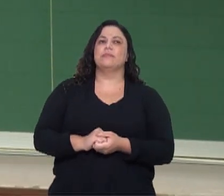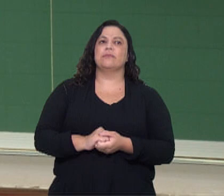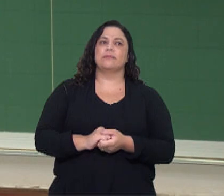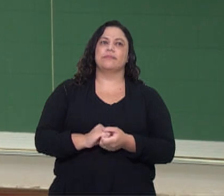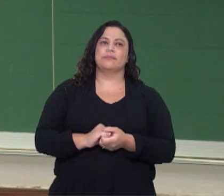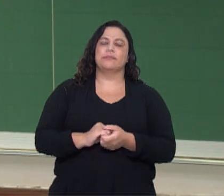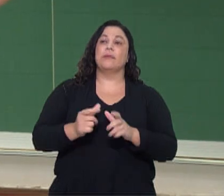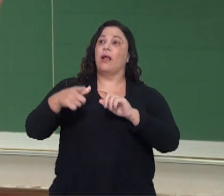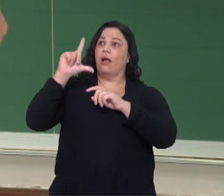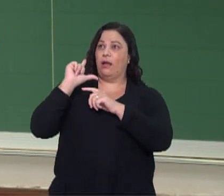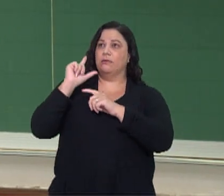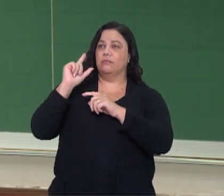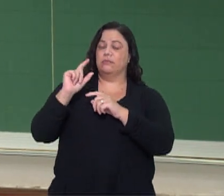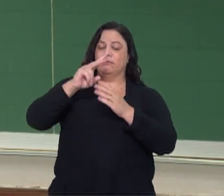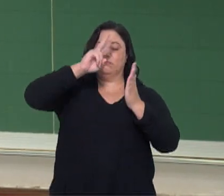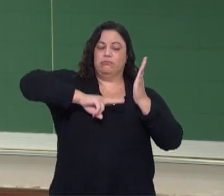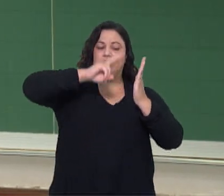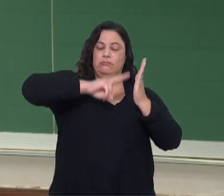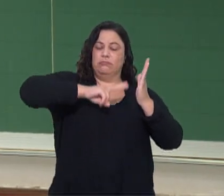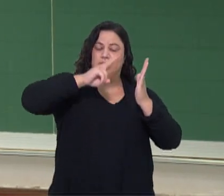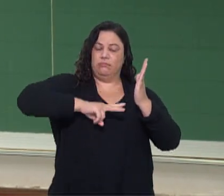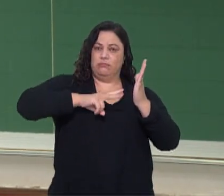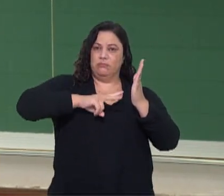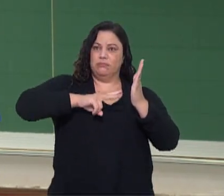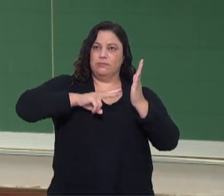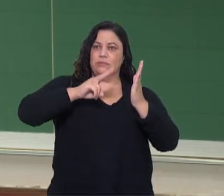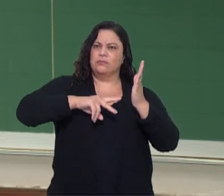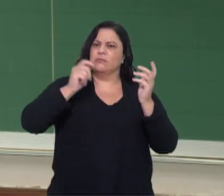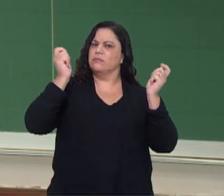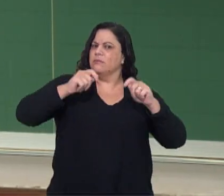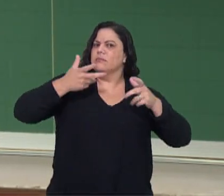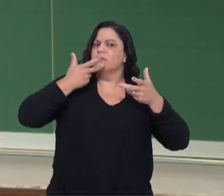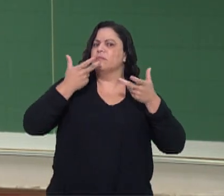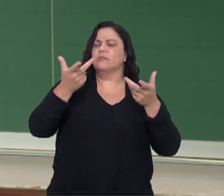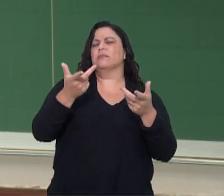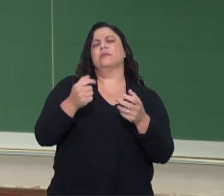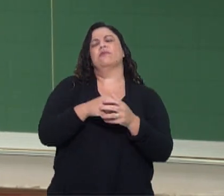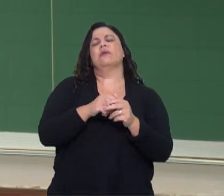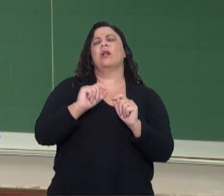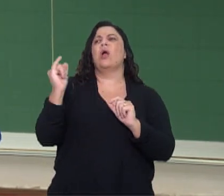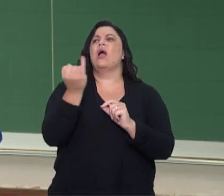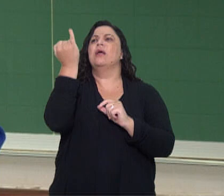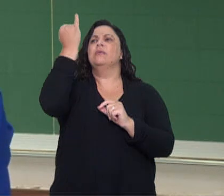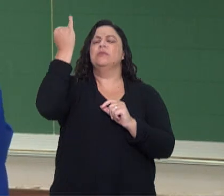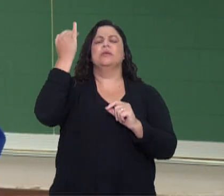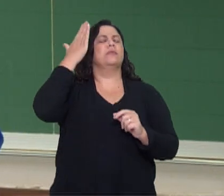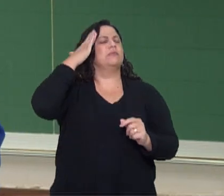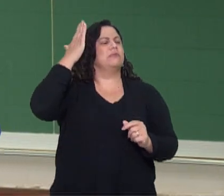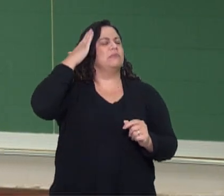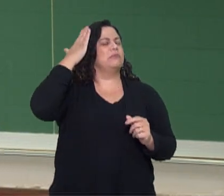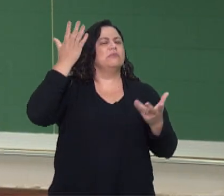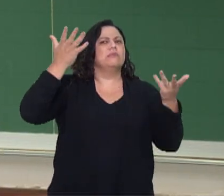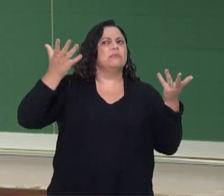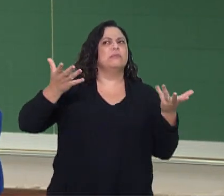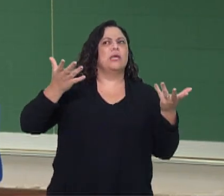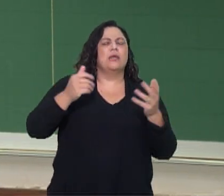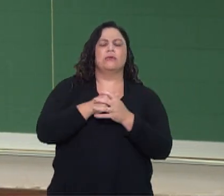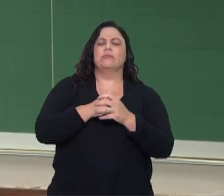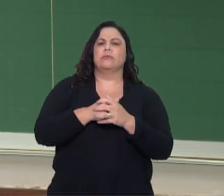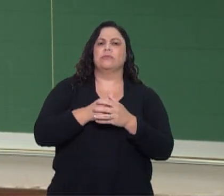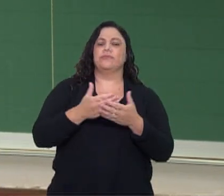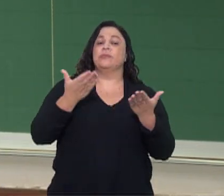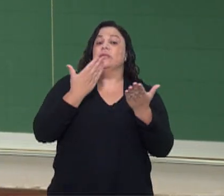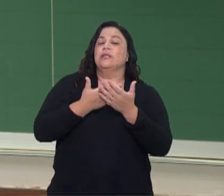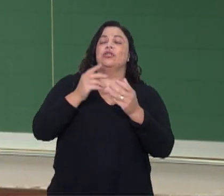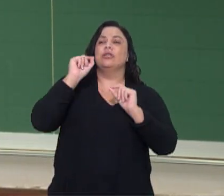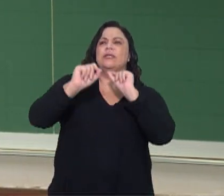Antes de nós lermos ali, eu quero falar para vocês a importância de nós sabermos, de nós estarmos atualizados